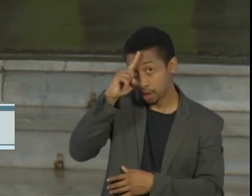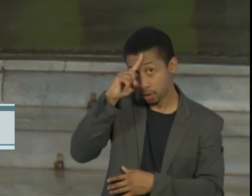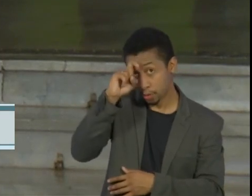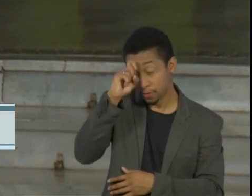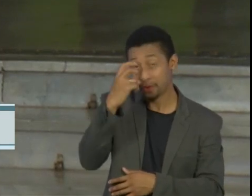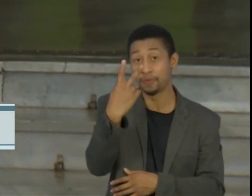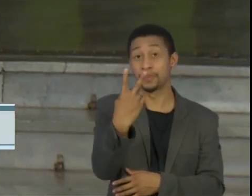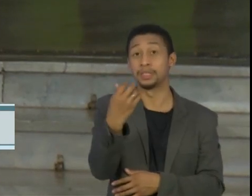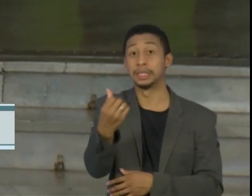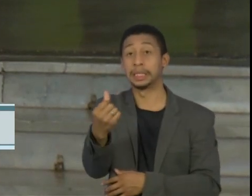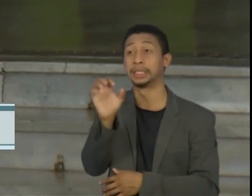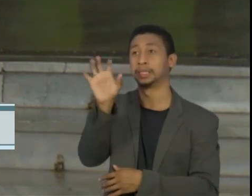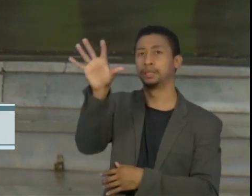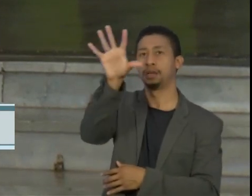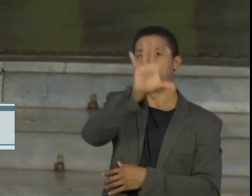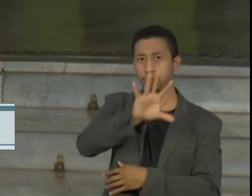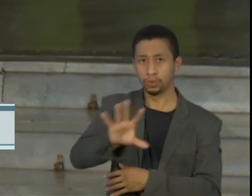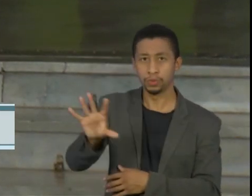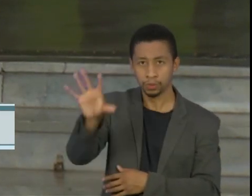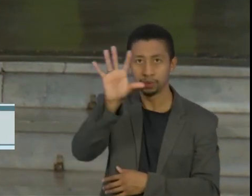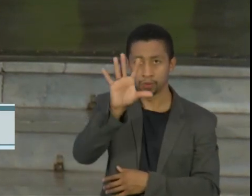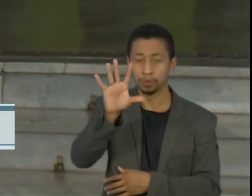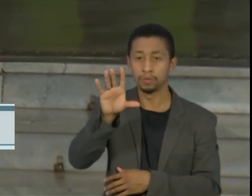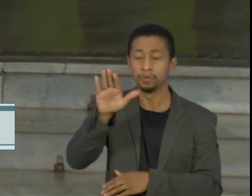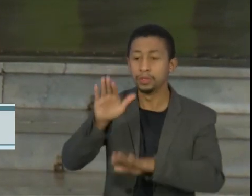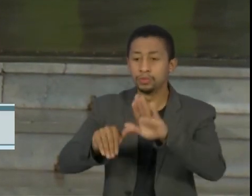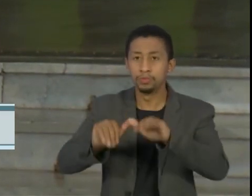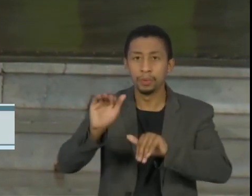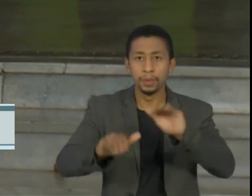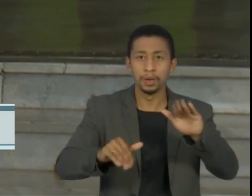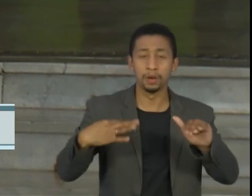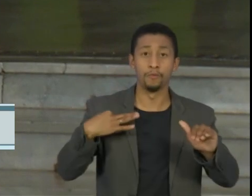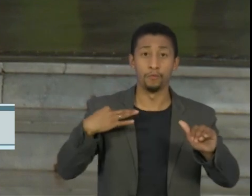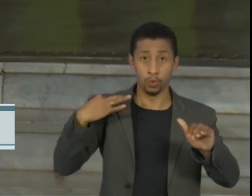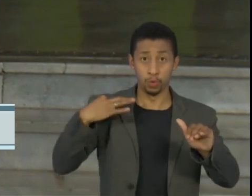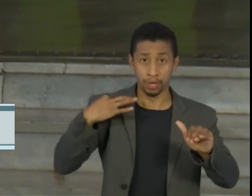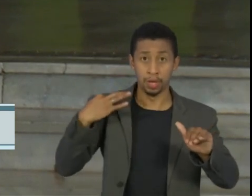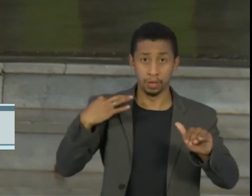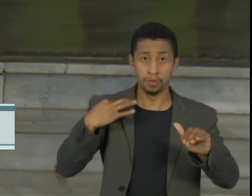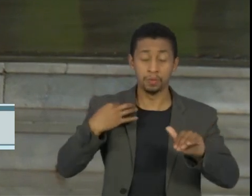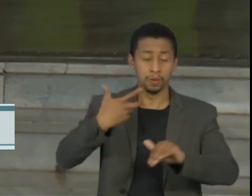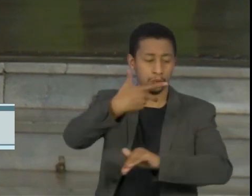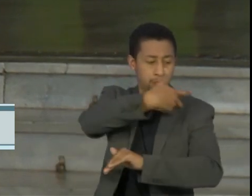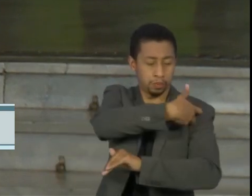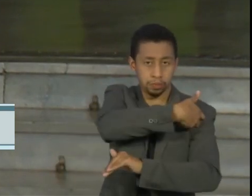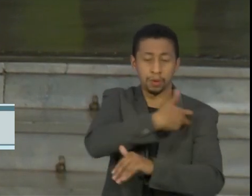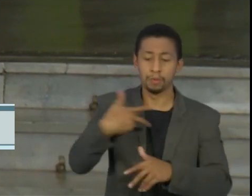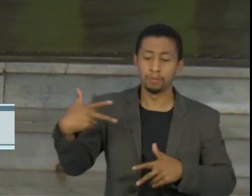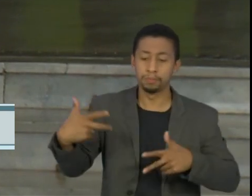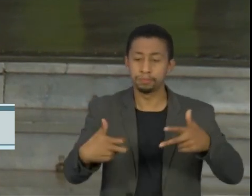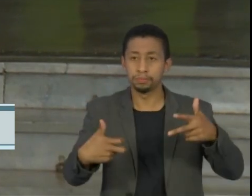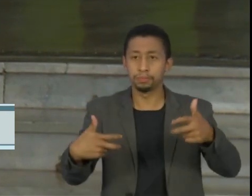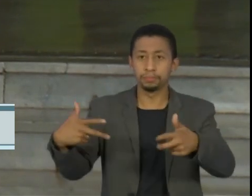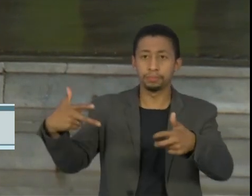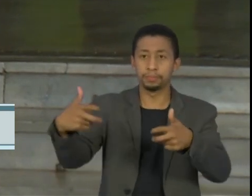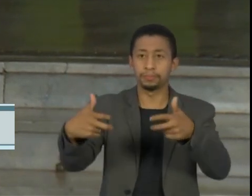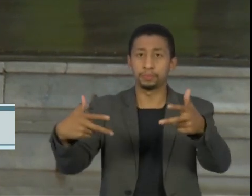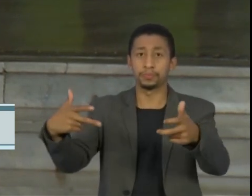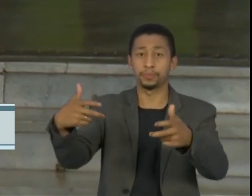o recrutamento dos voluntários e a vacinação. Quer dizer, a vacinação desses